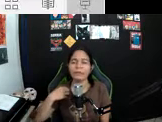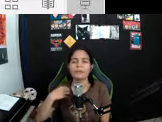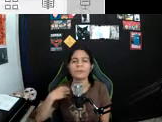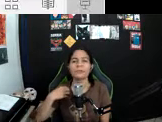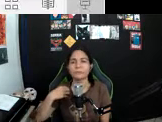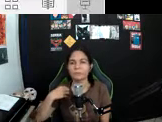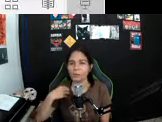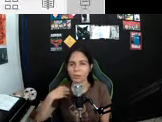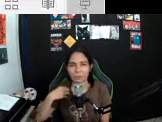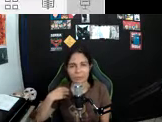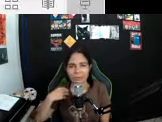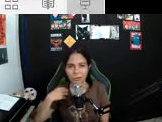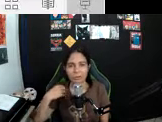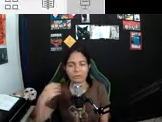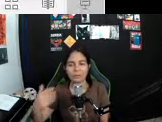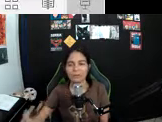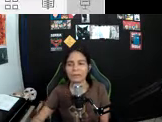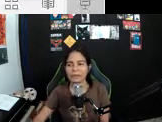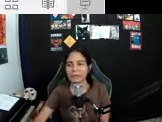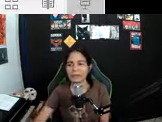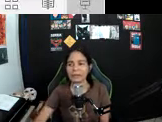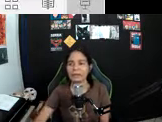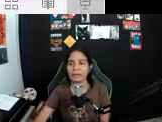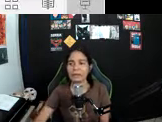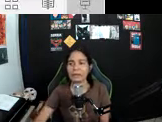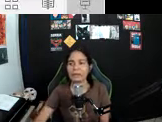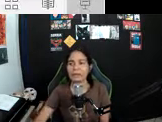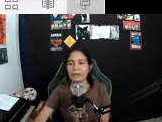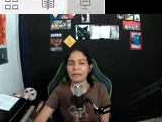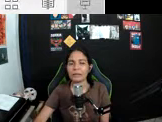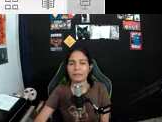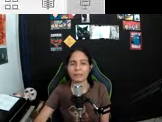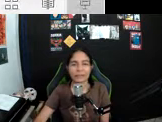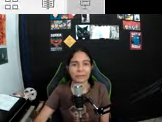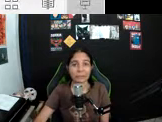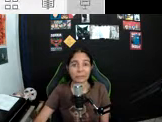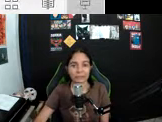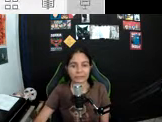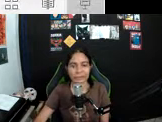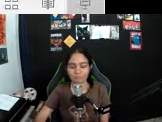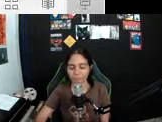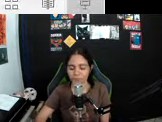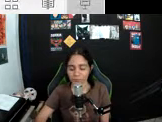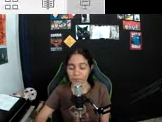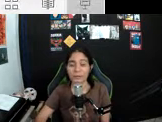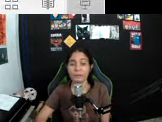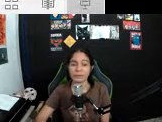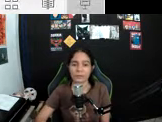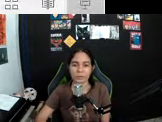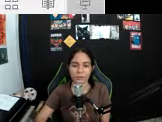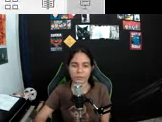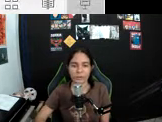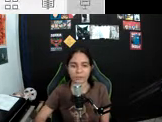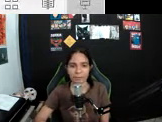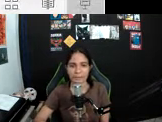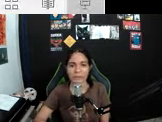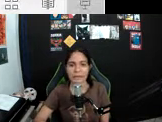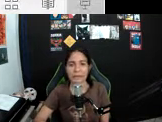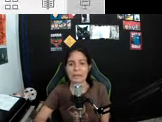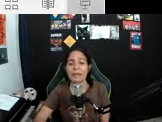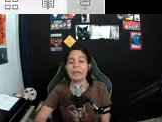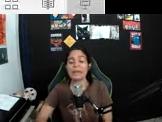não quero correr o risco de me contaminar nem ninguém aqui da minha casa, da minha família. E vocês se cuidem